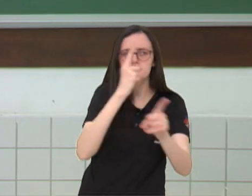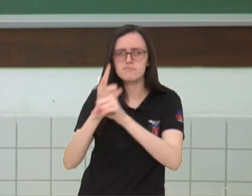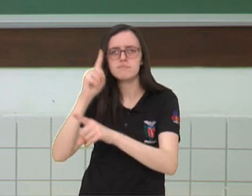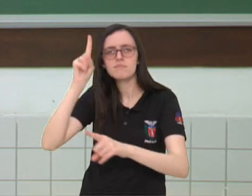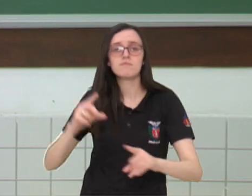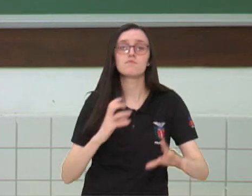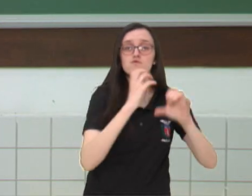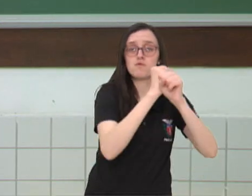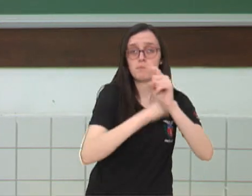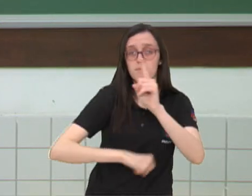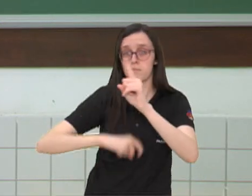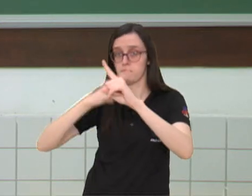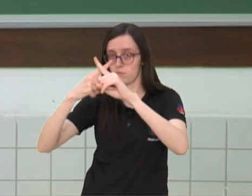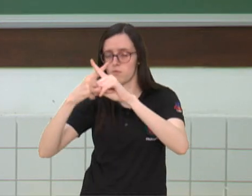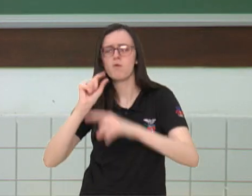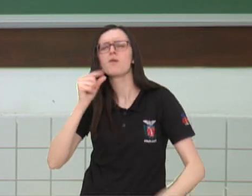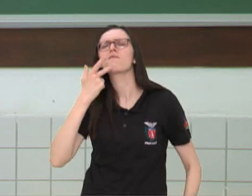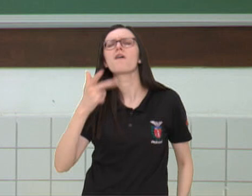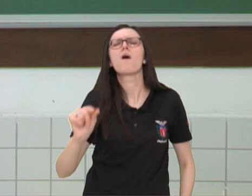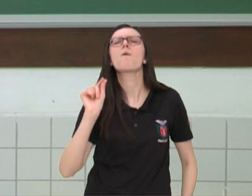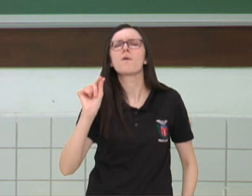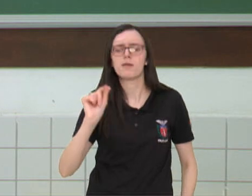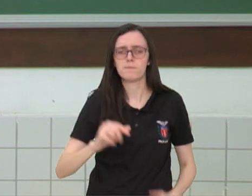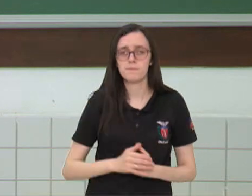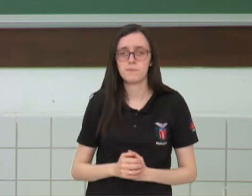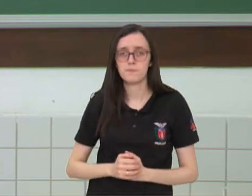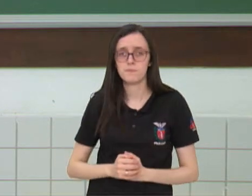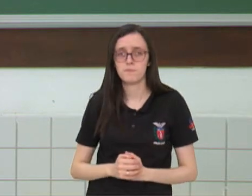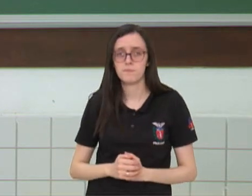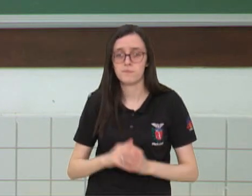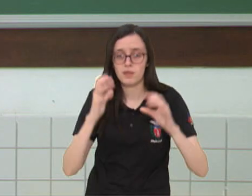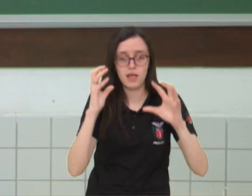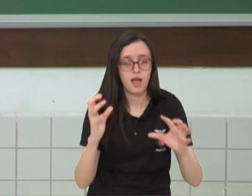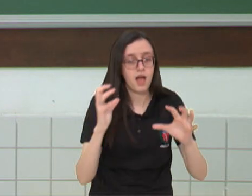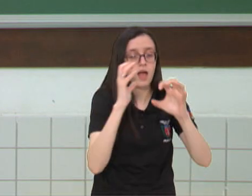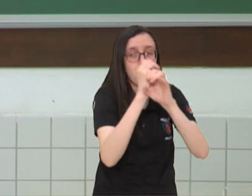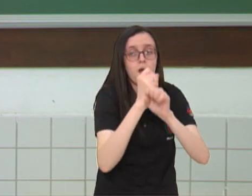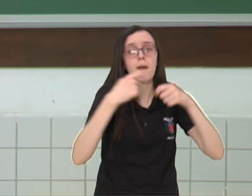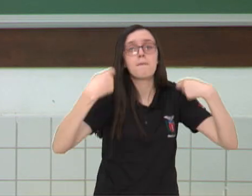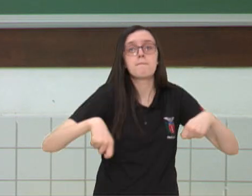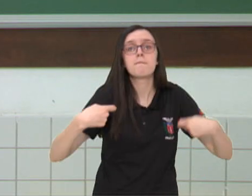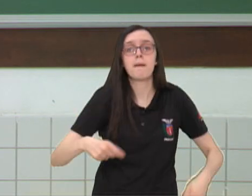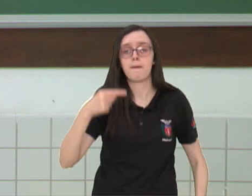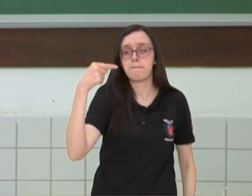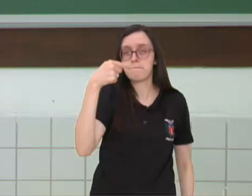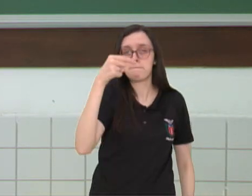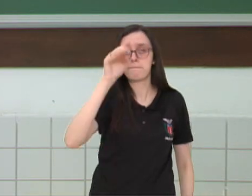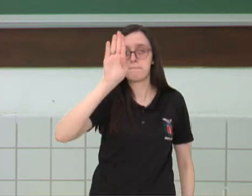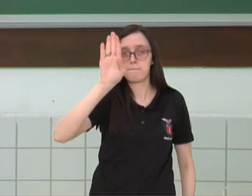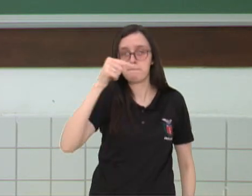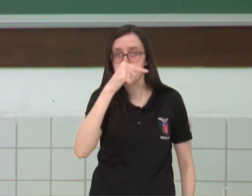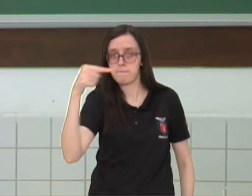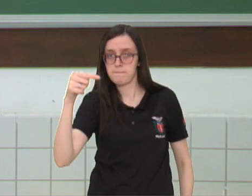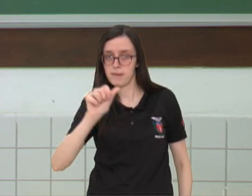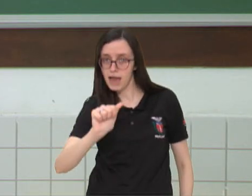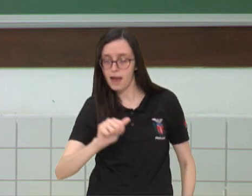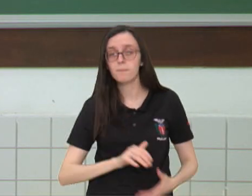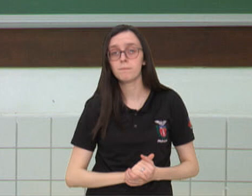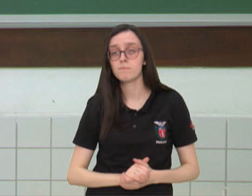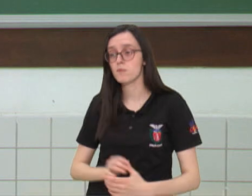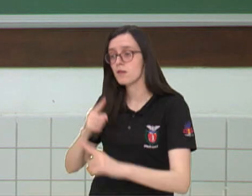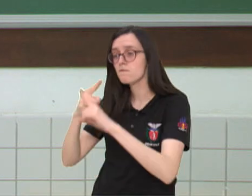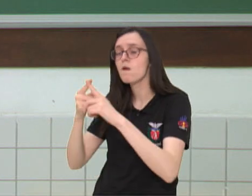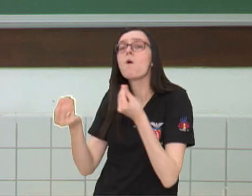soma e produto? O que dizia lá? Que a soma precisava ser menos b sobre a. E o